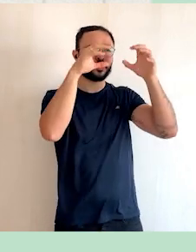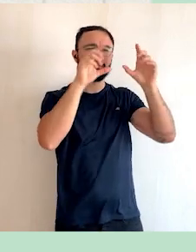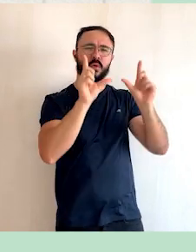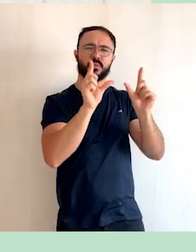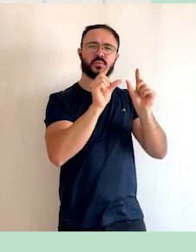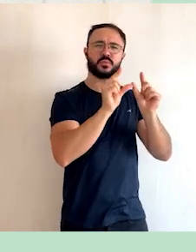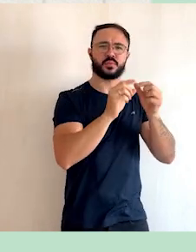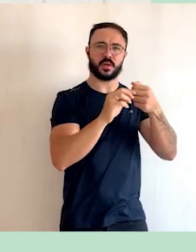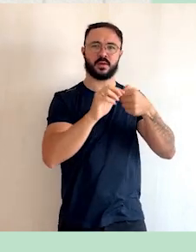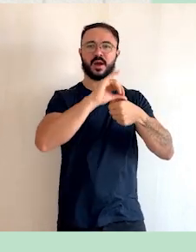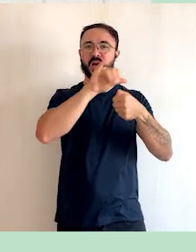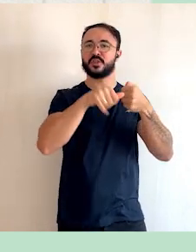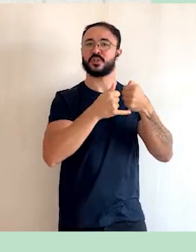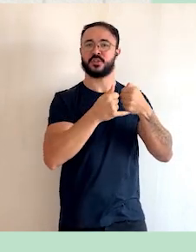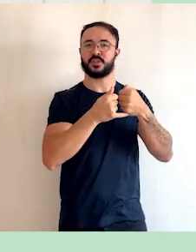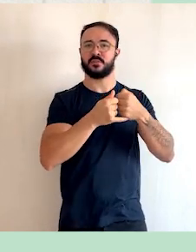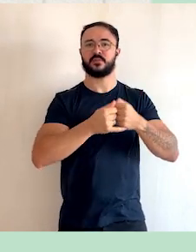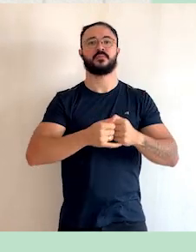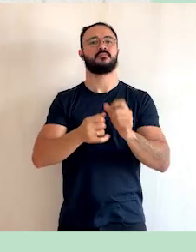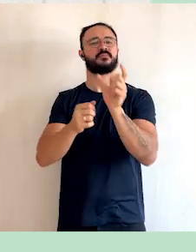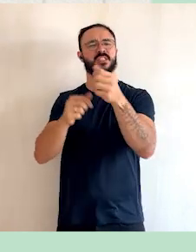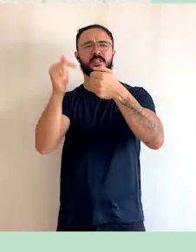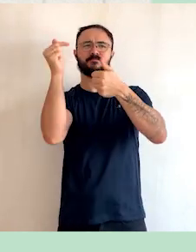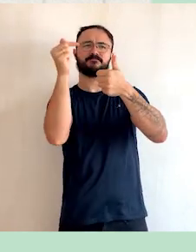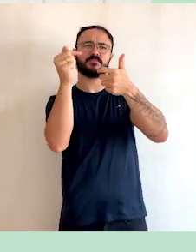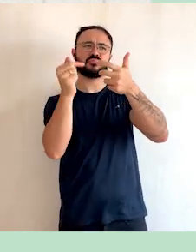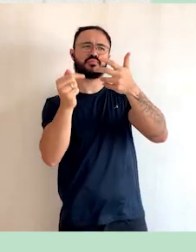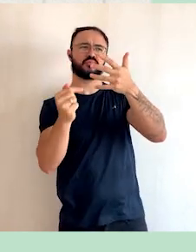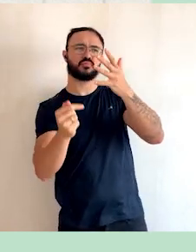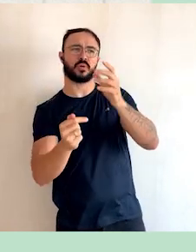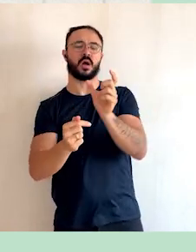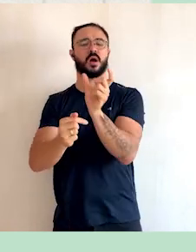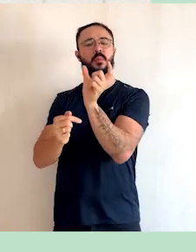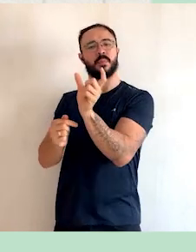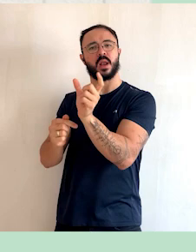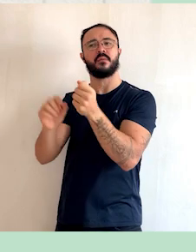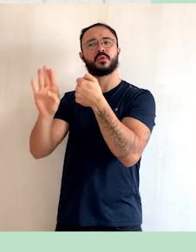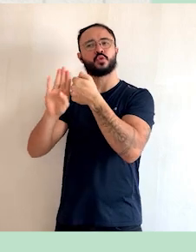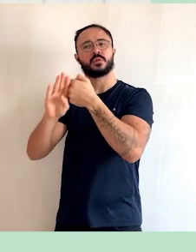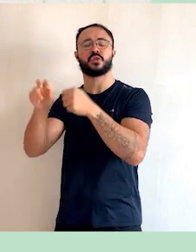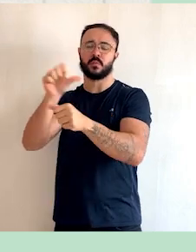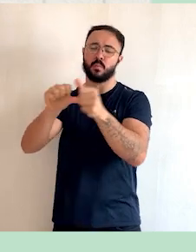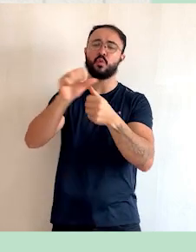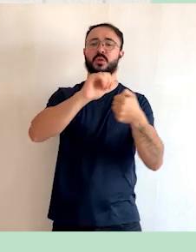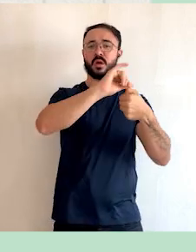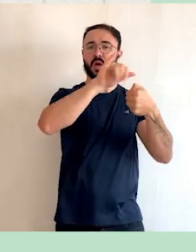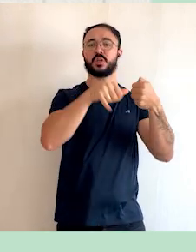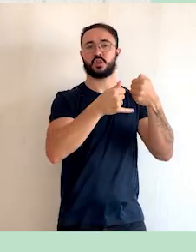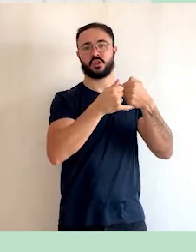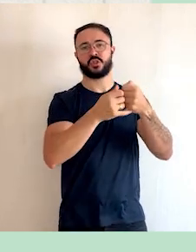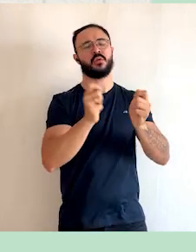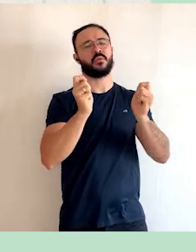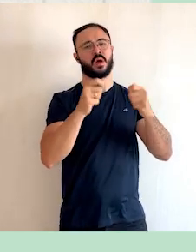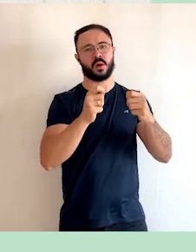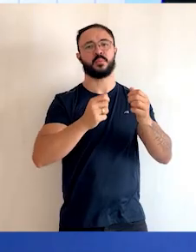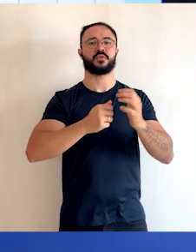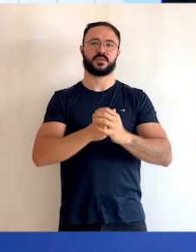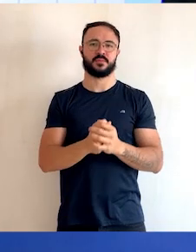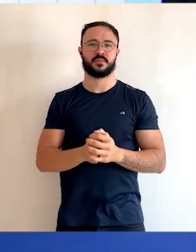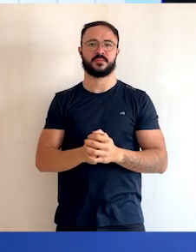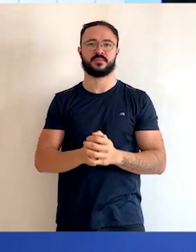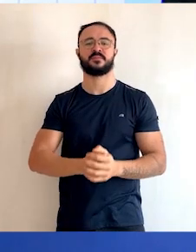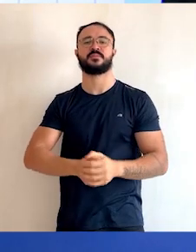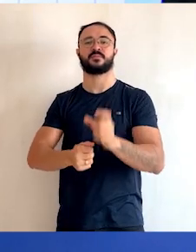meigo, formamos meiguice com o acréscimo do sufixo ice, que meiguice é um substantivo